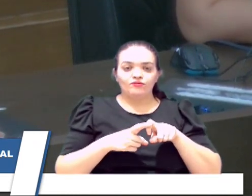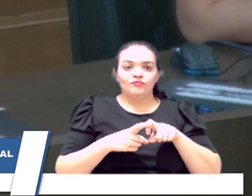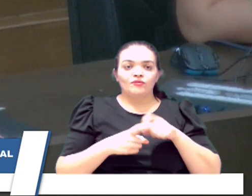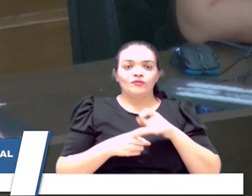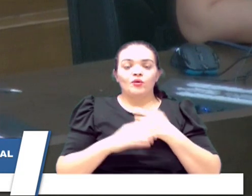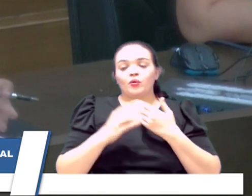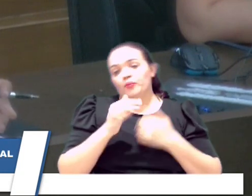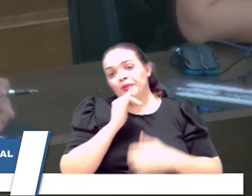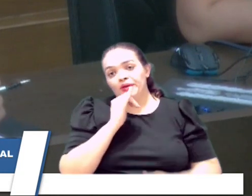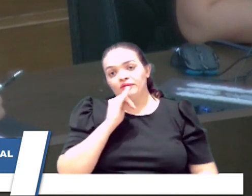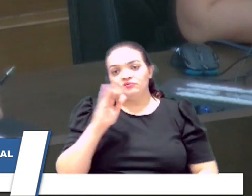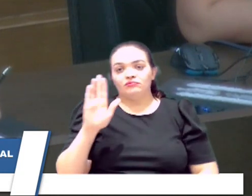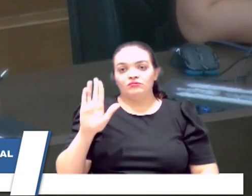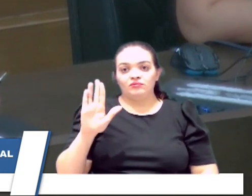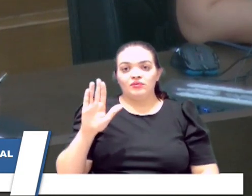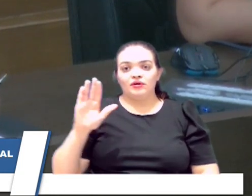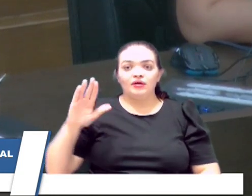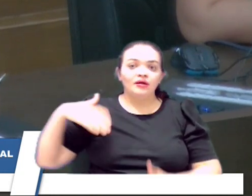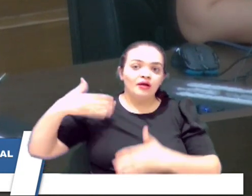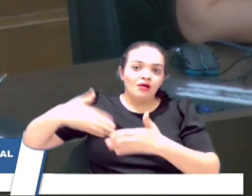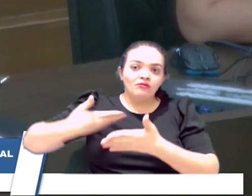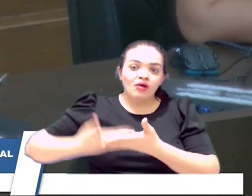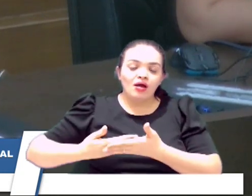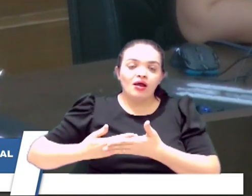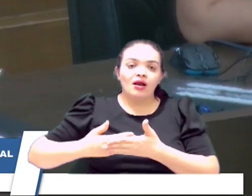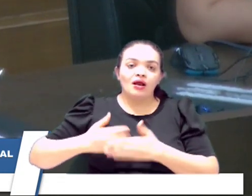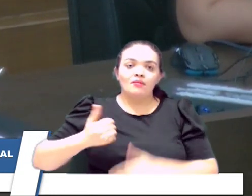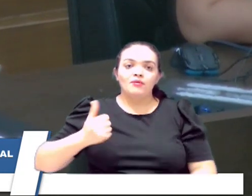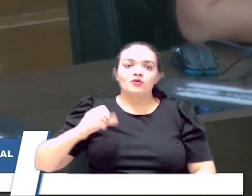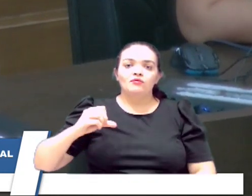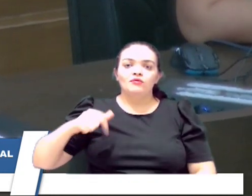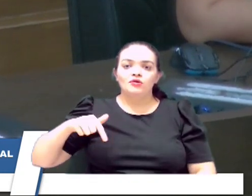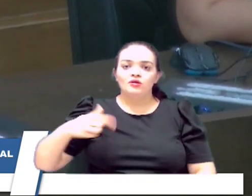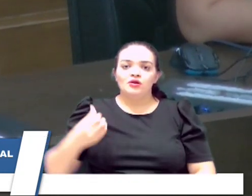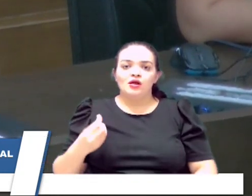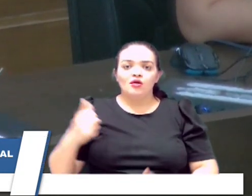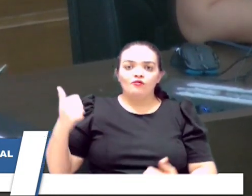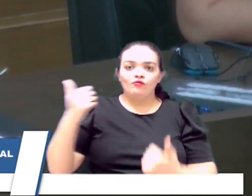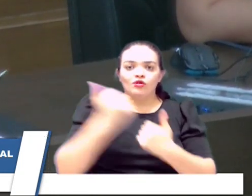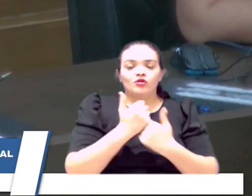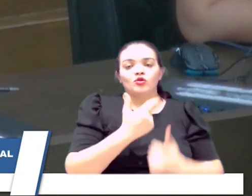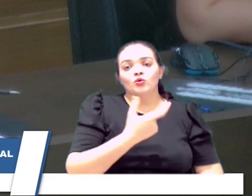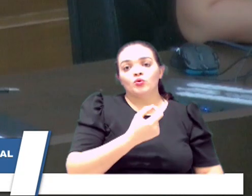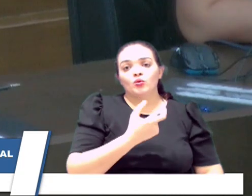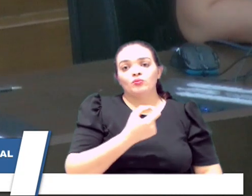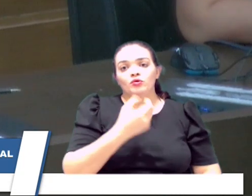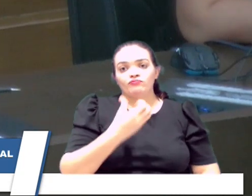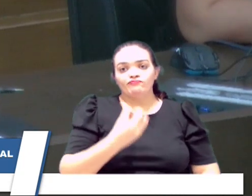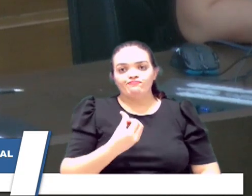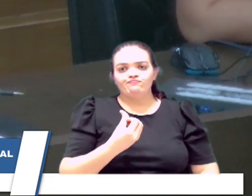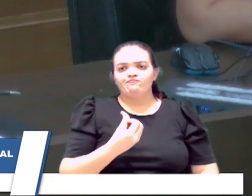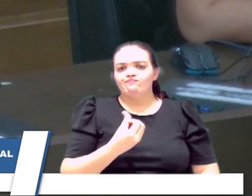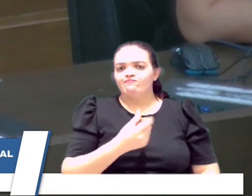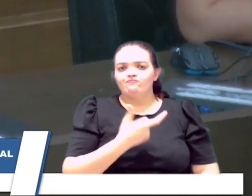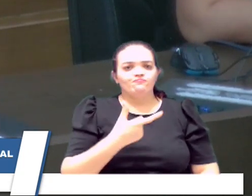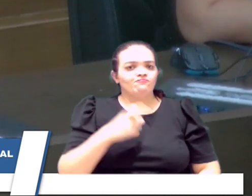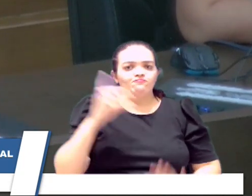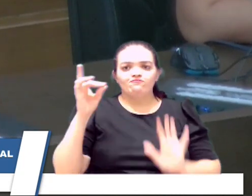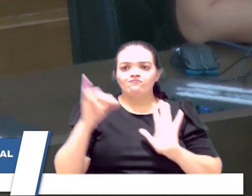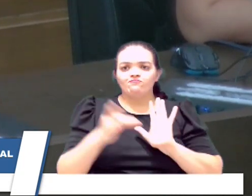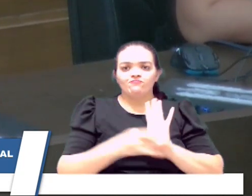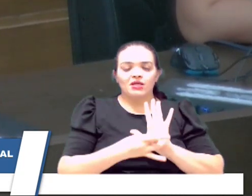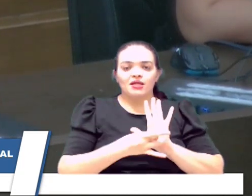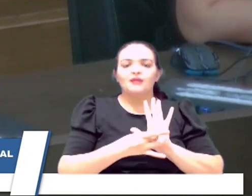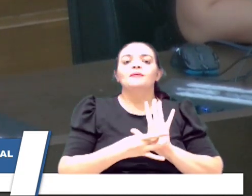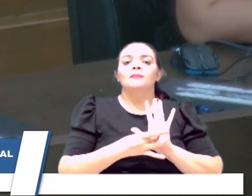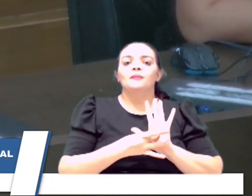cannabis. E até hoje, essa lei era de 76, ela foi substituída por outra em 2006, e até hoje a gente não tem essa regulamentação que é devida